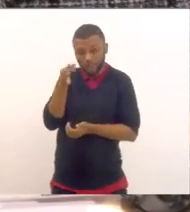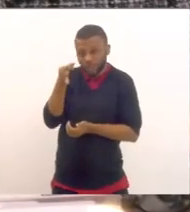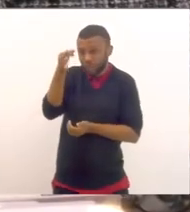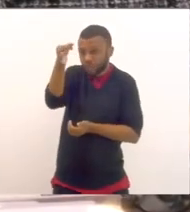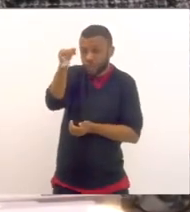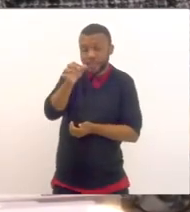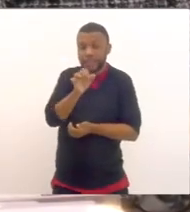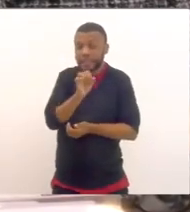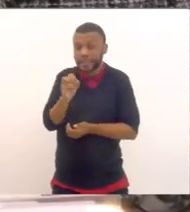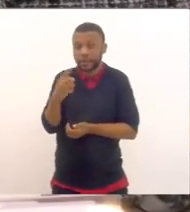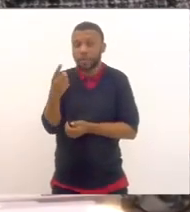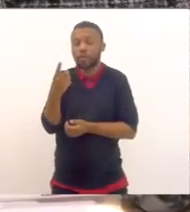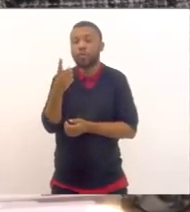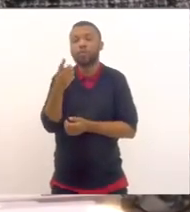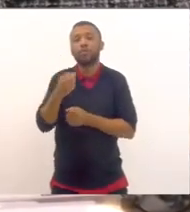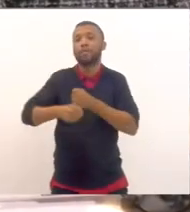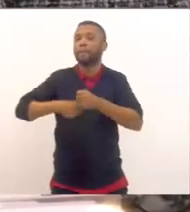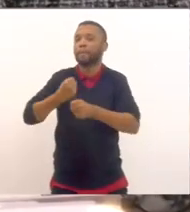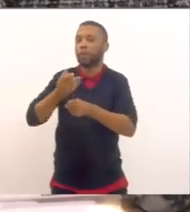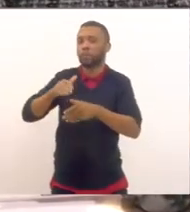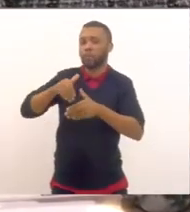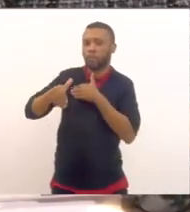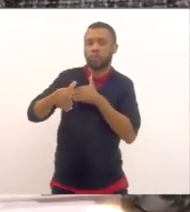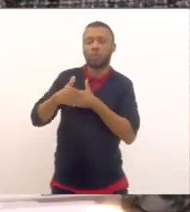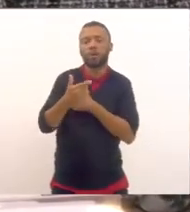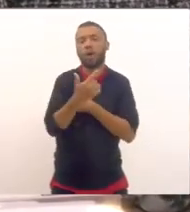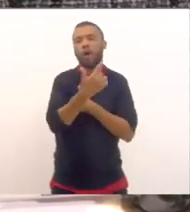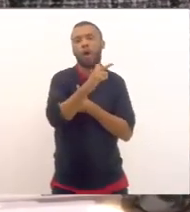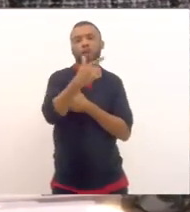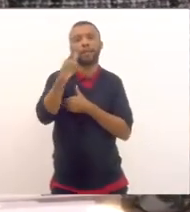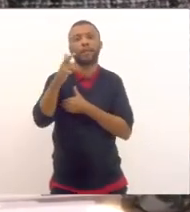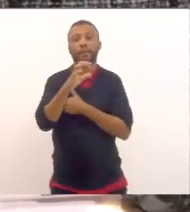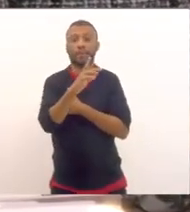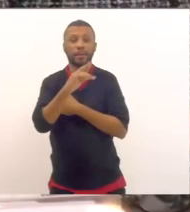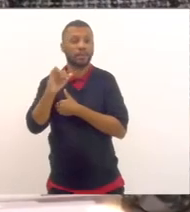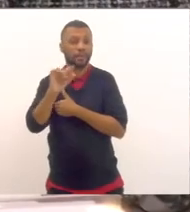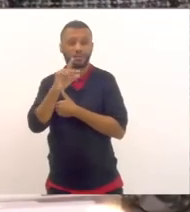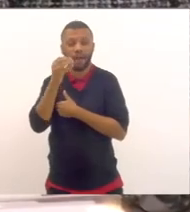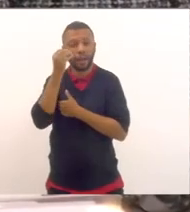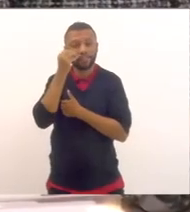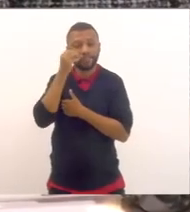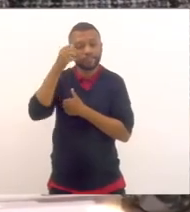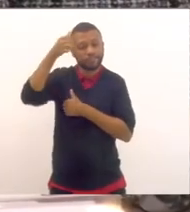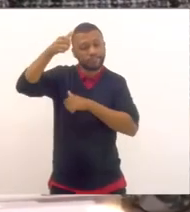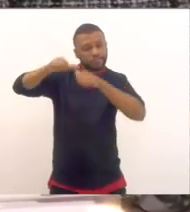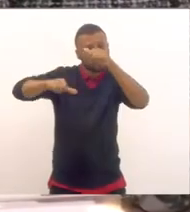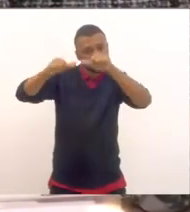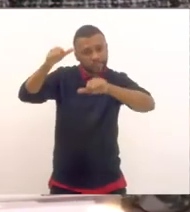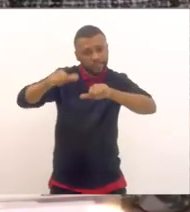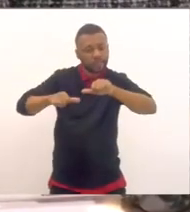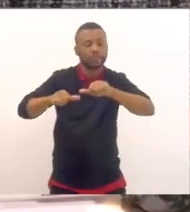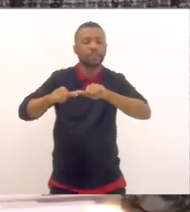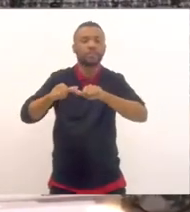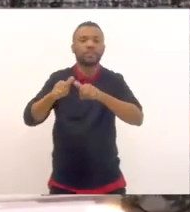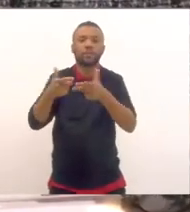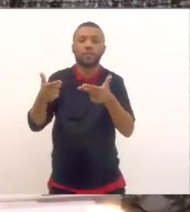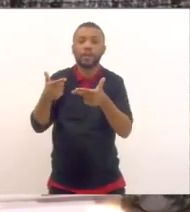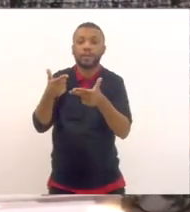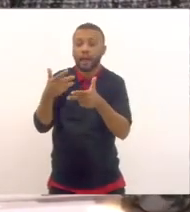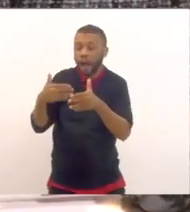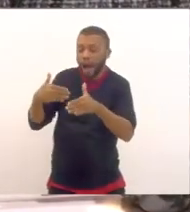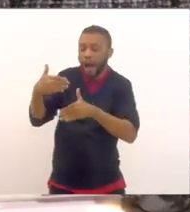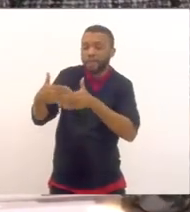se não Ano que vem outra CPI para verificar que as coisas pouco